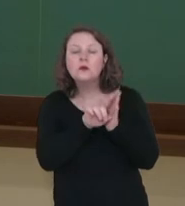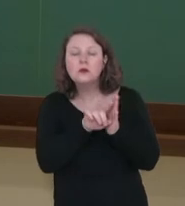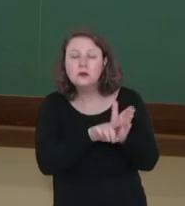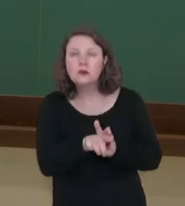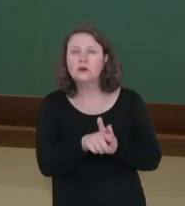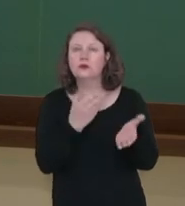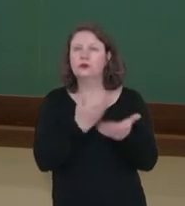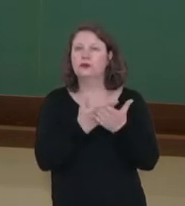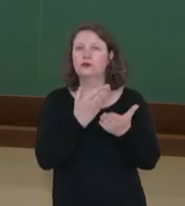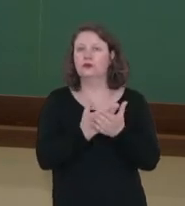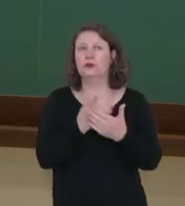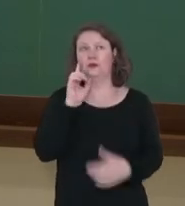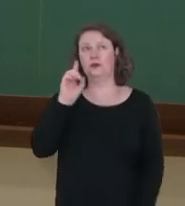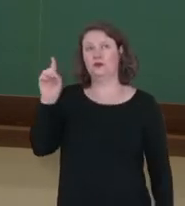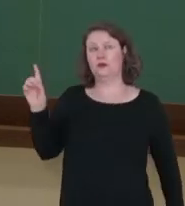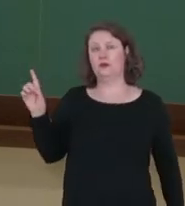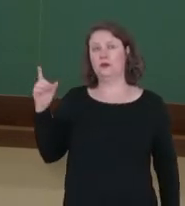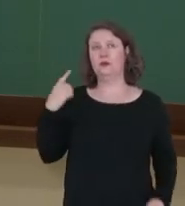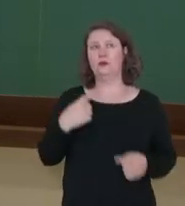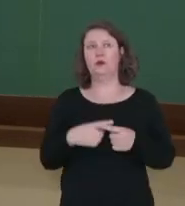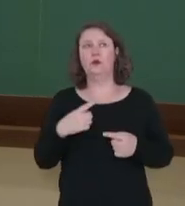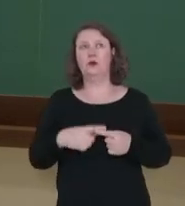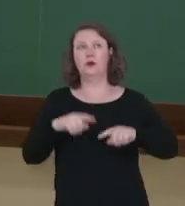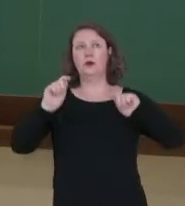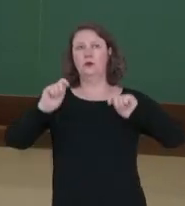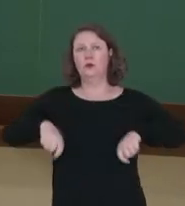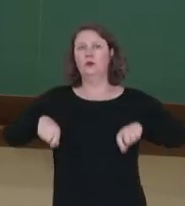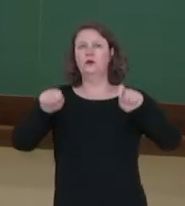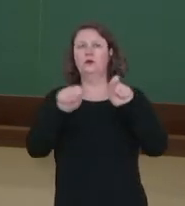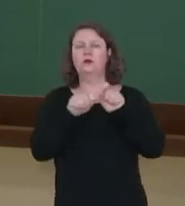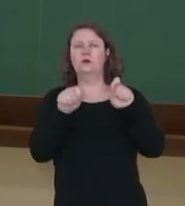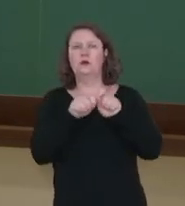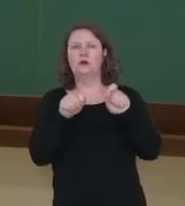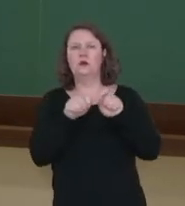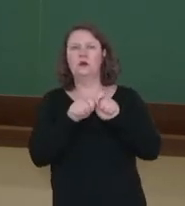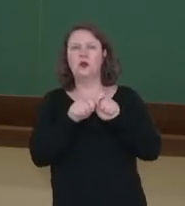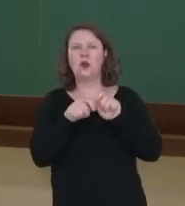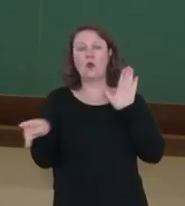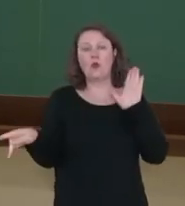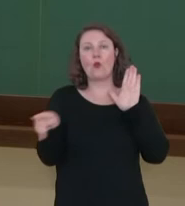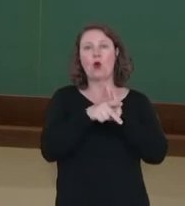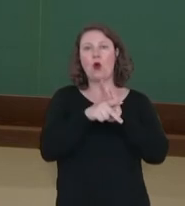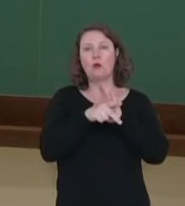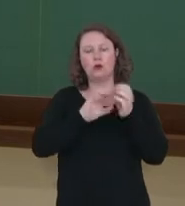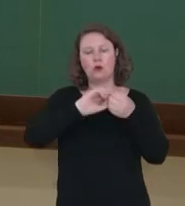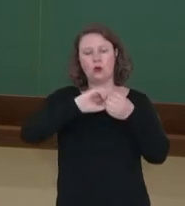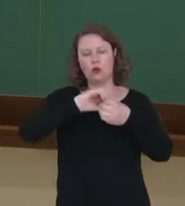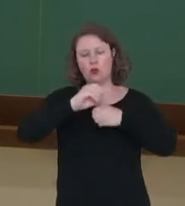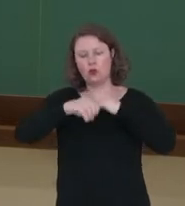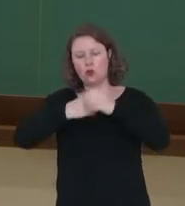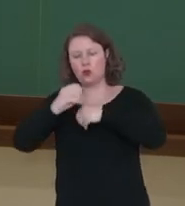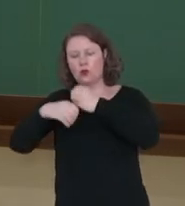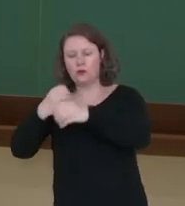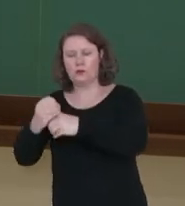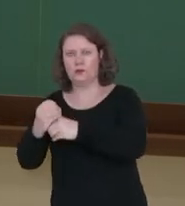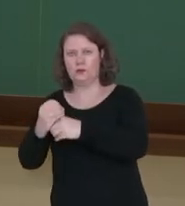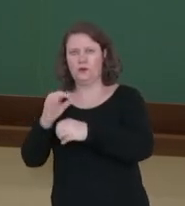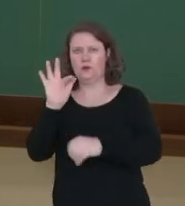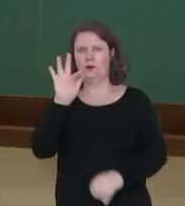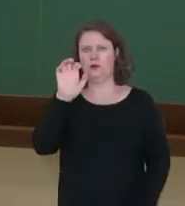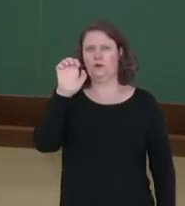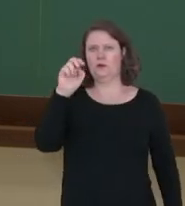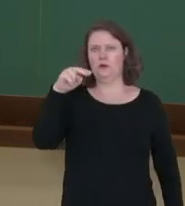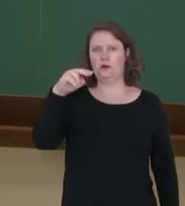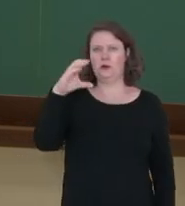as ervilhas, ele conseguia realizar uma autofecundação nessas ervilhas. A professora vai explicar para